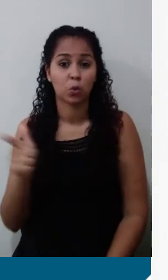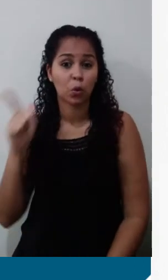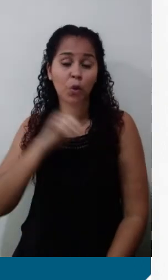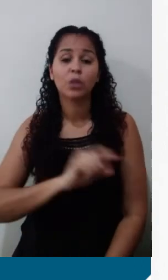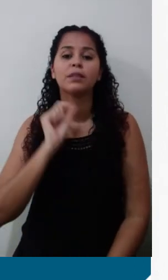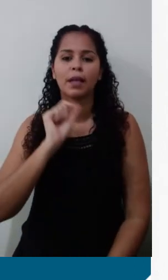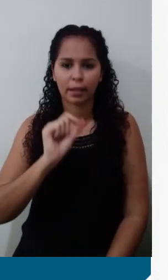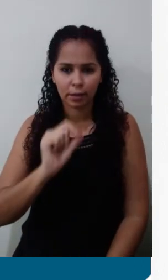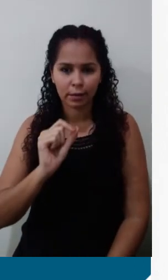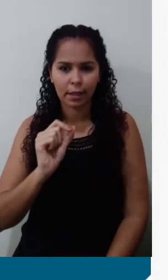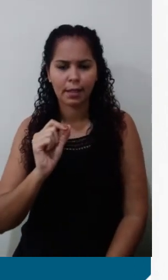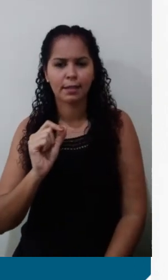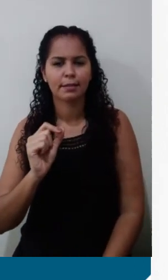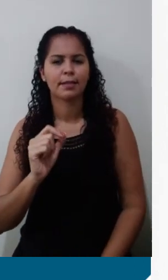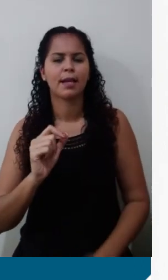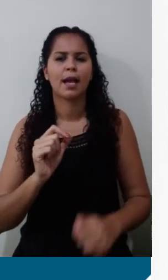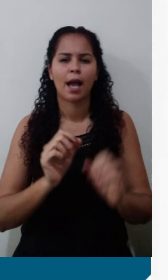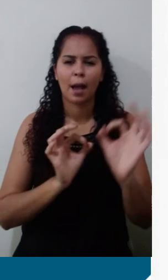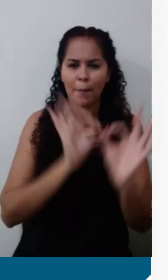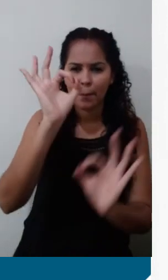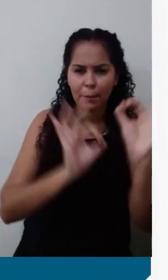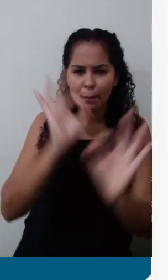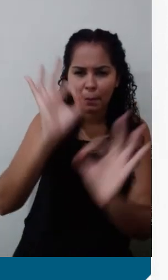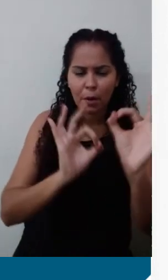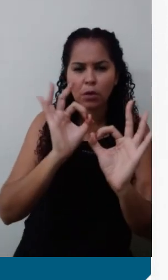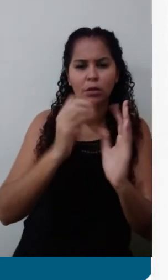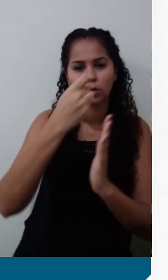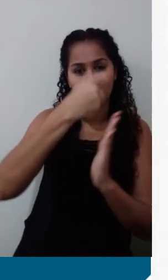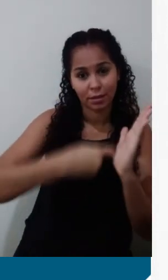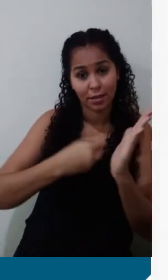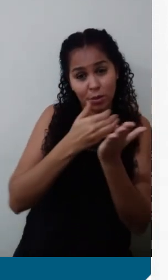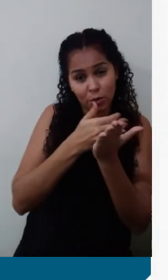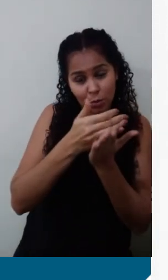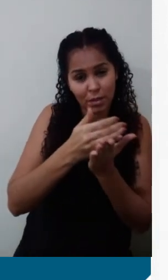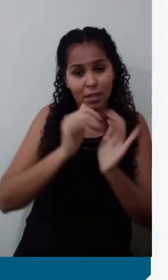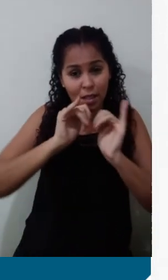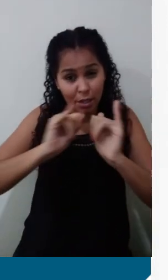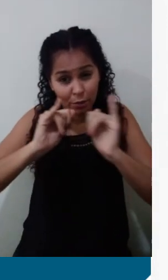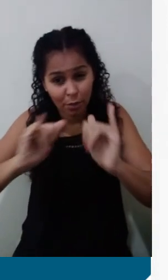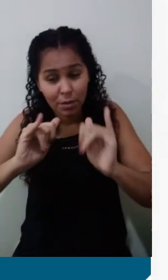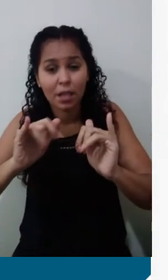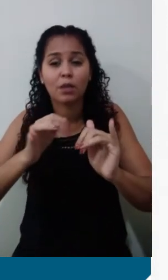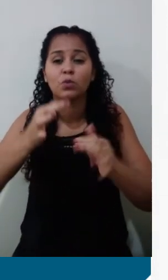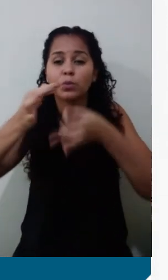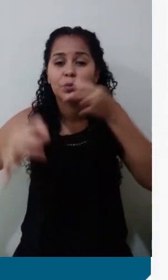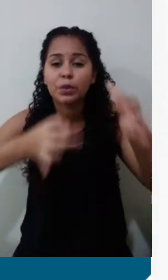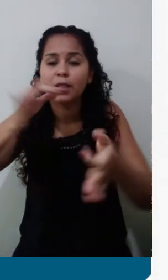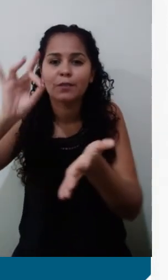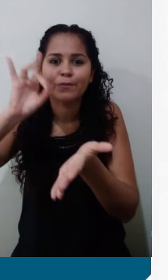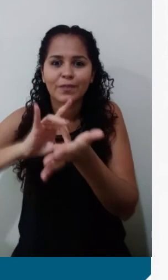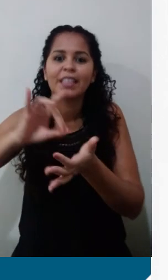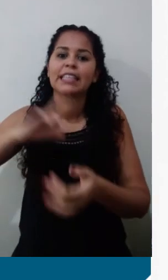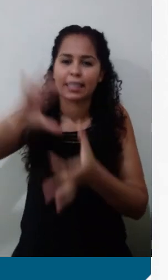caso, o aluno conseguiu evidenciar o projeto de redação que ele fez desde o início, apresentar informações, fatos e